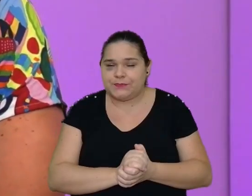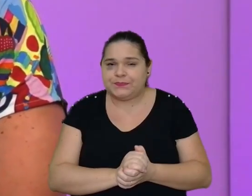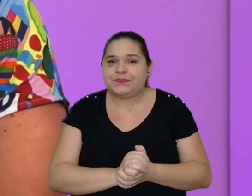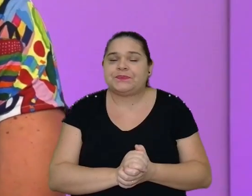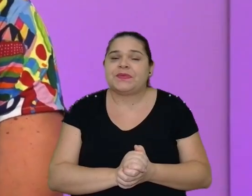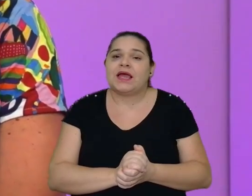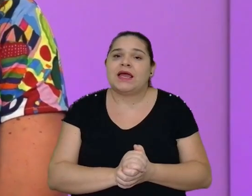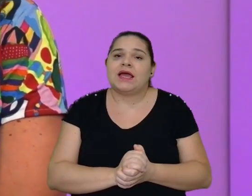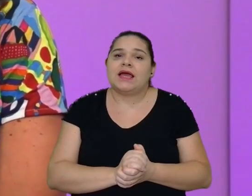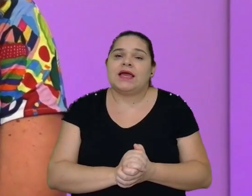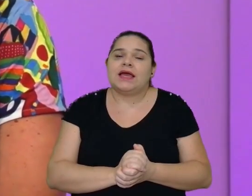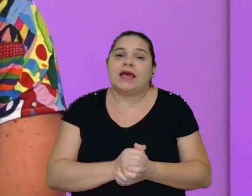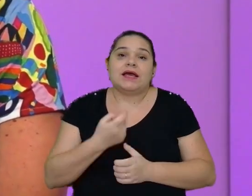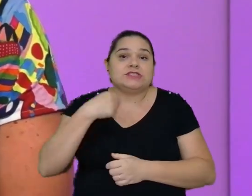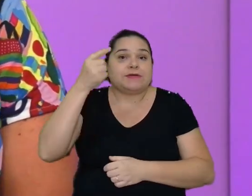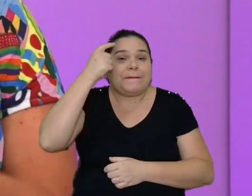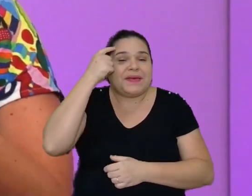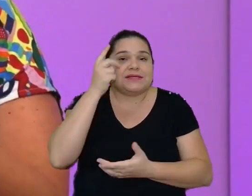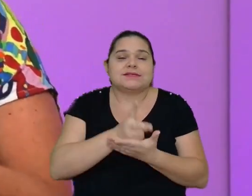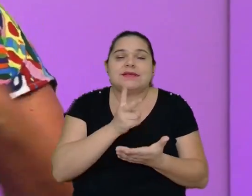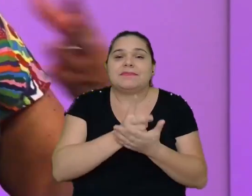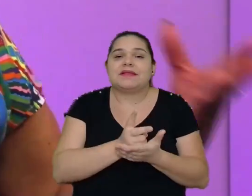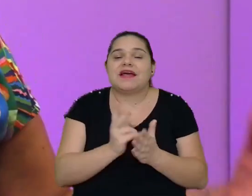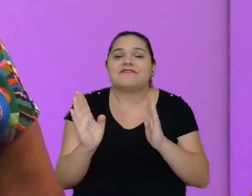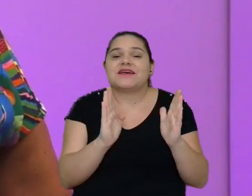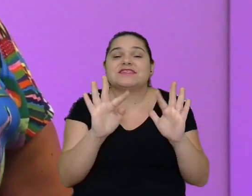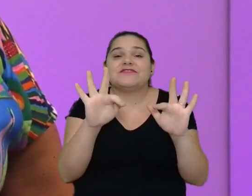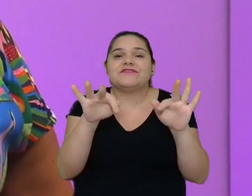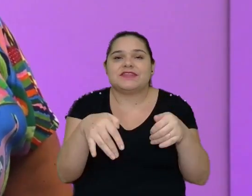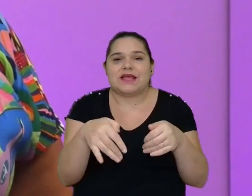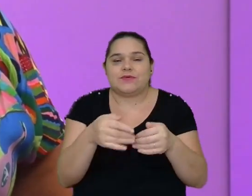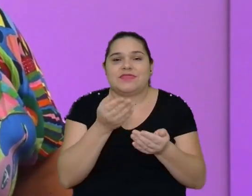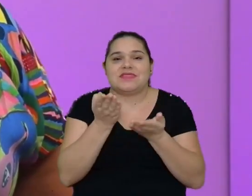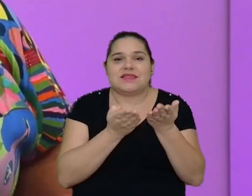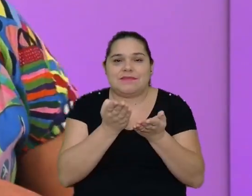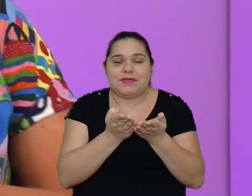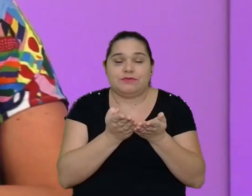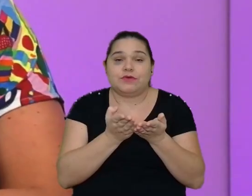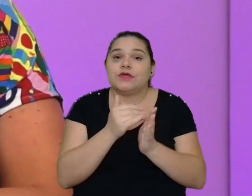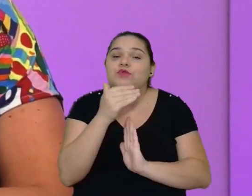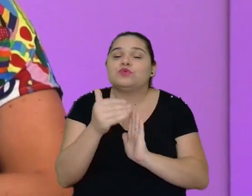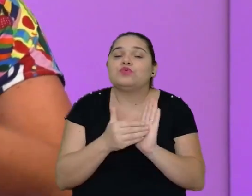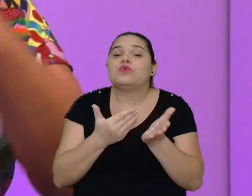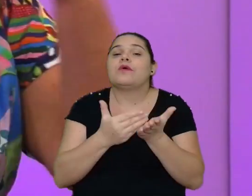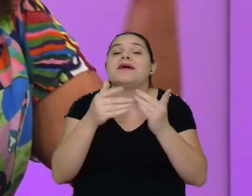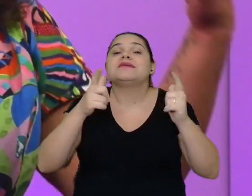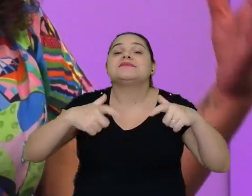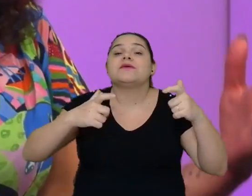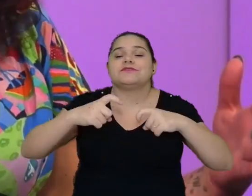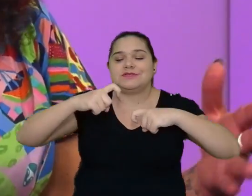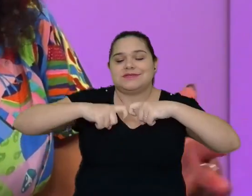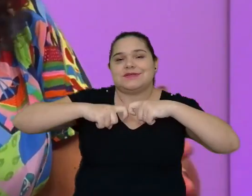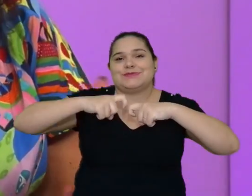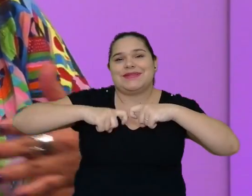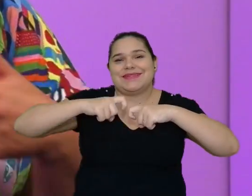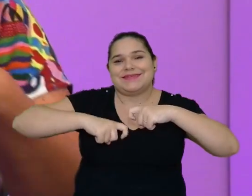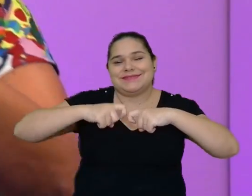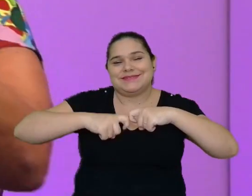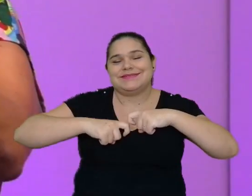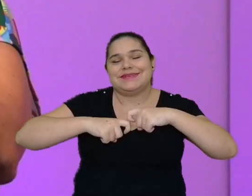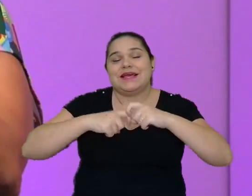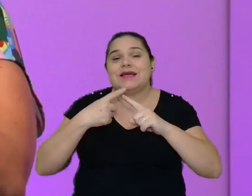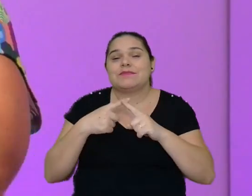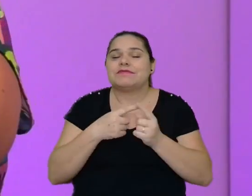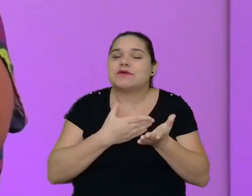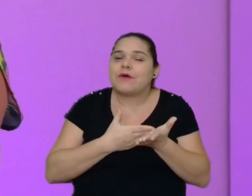nessa fase final de tratamento. E por isso que eu falo que tudo começa na sexualidade. Porque é desde quando você começa lá no ginecologista